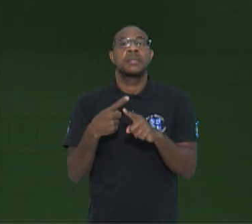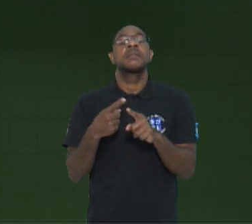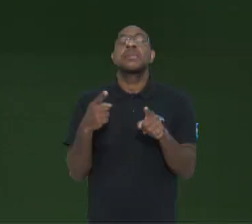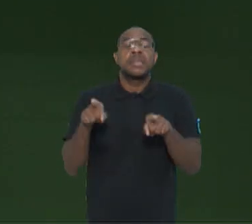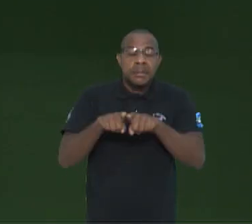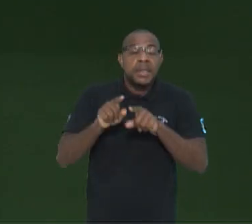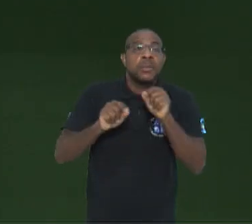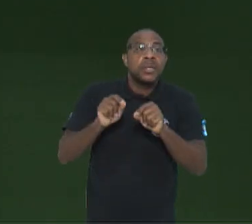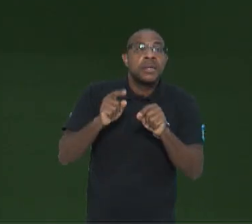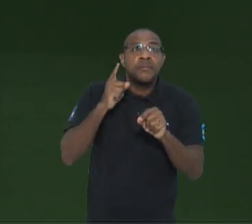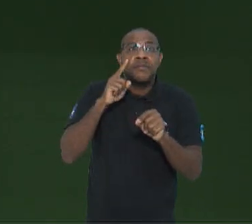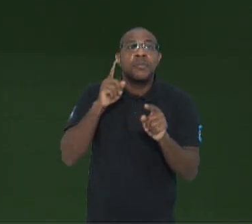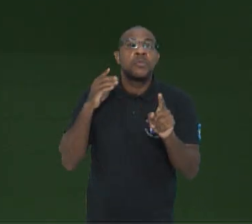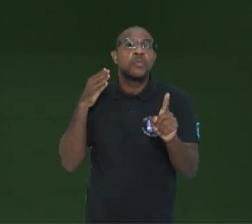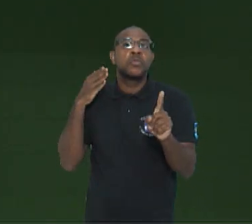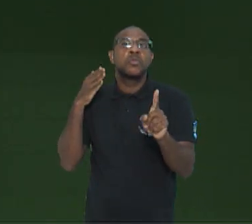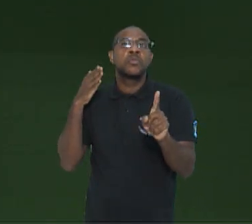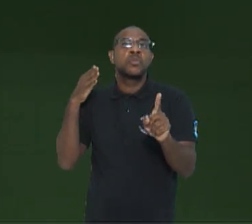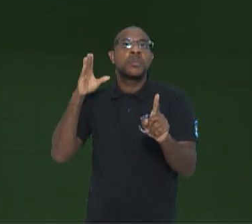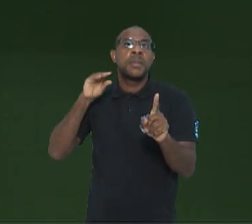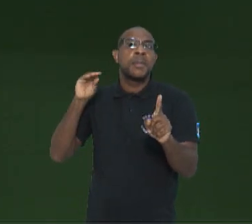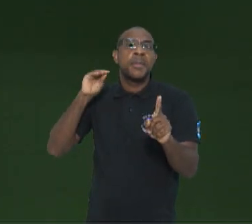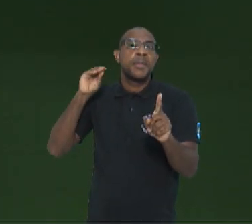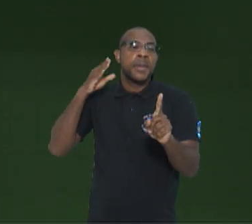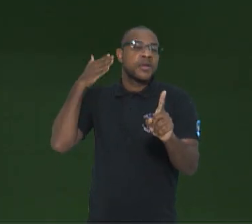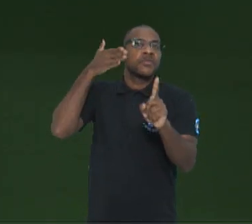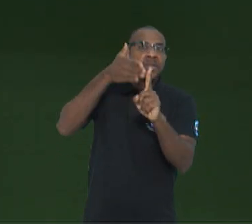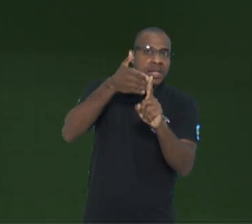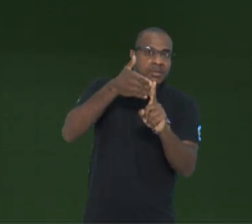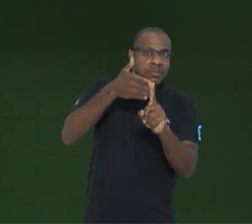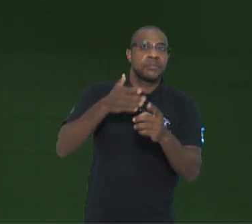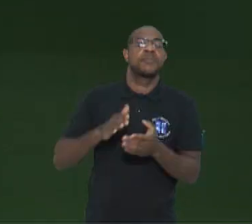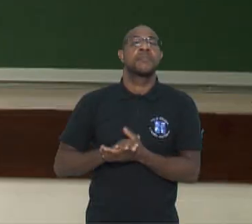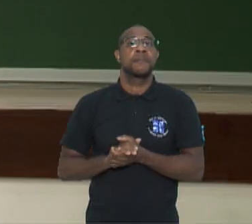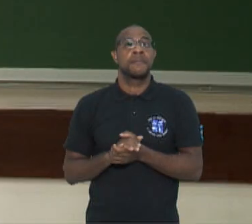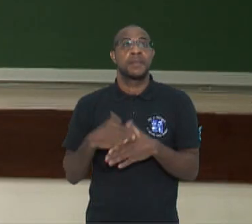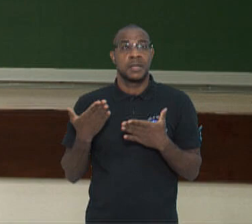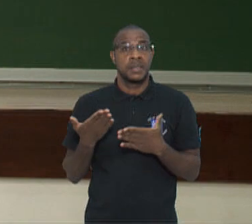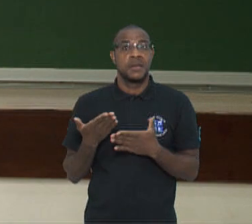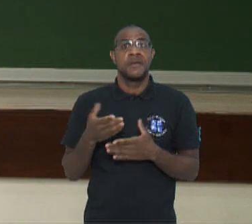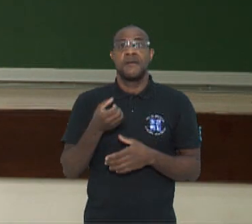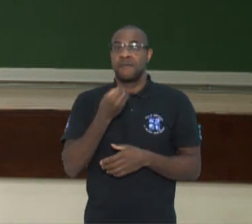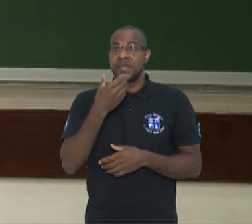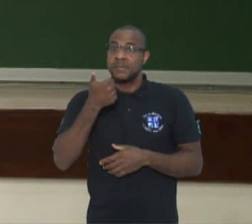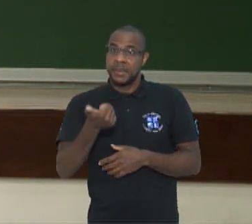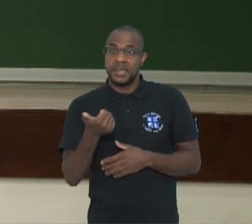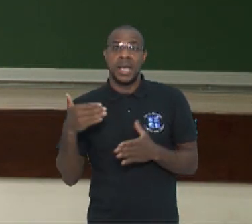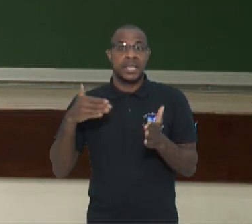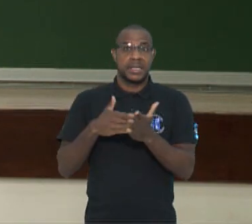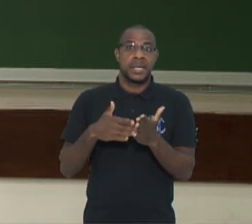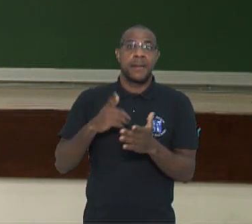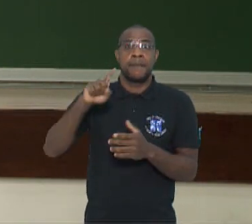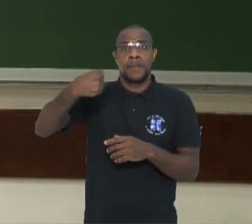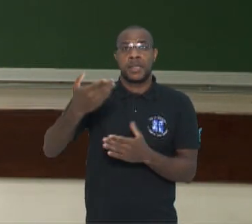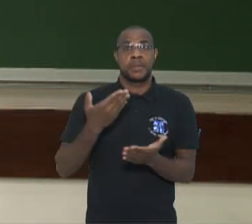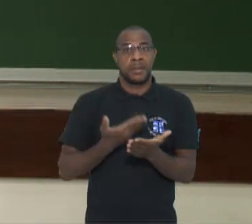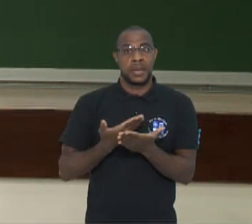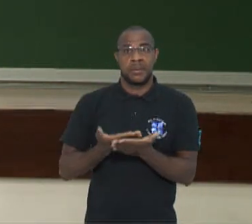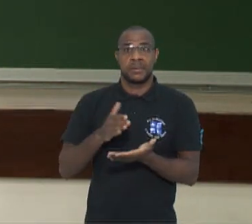do discurso direto dentro deste gênero, ok, pessoal? Então, fiquem bem, até a próxima aula.